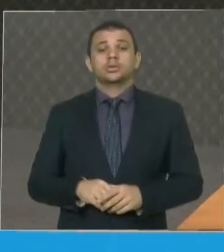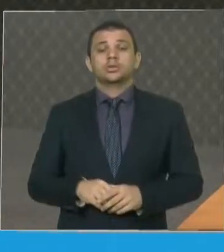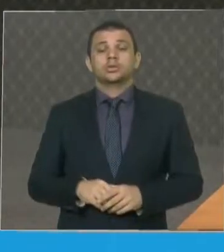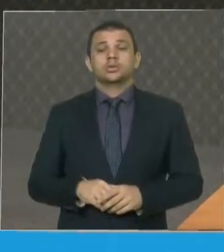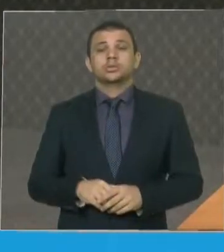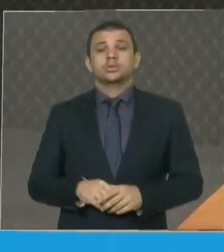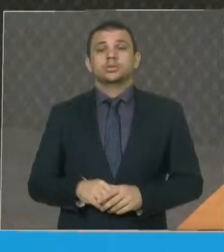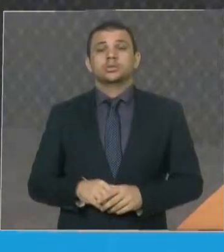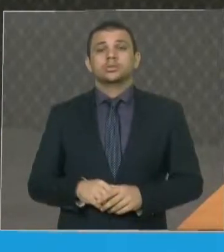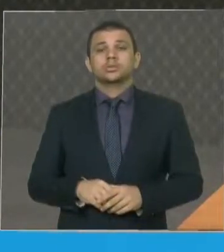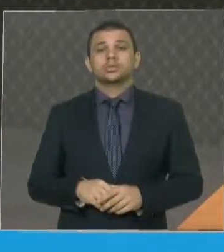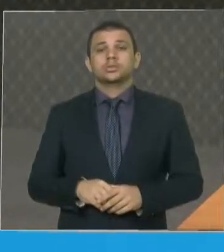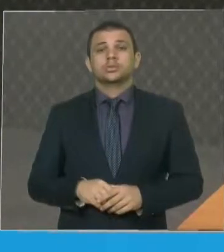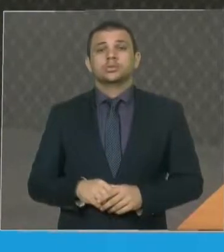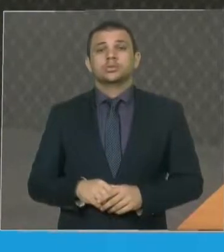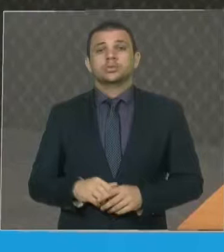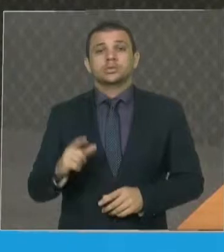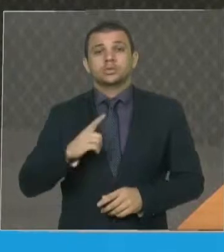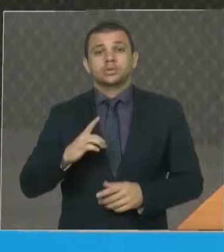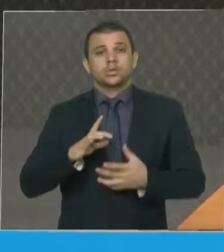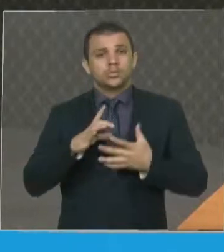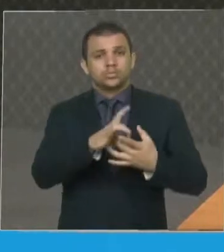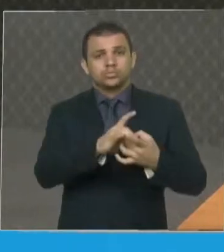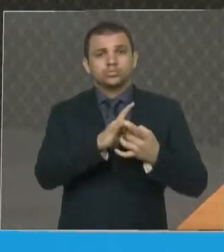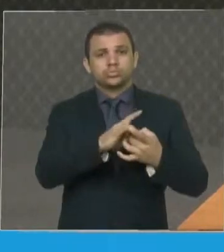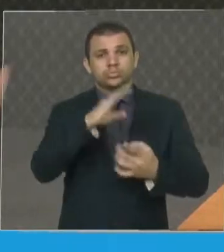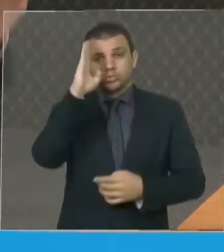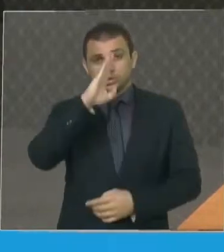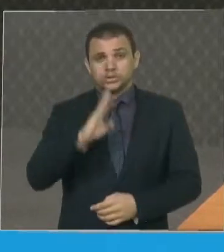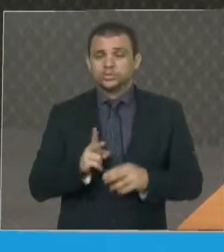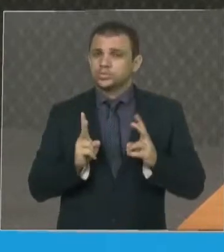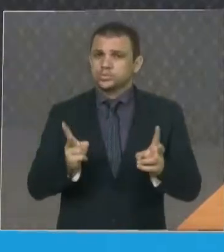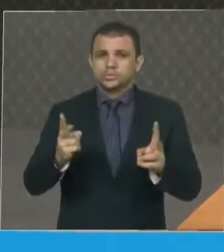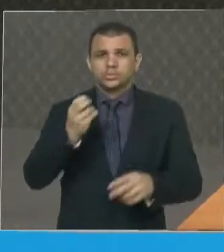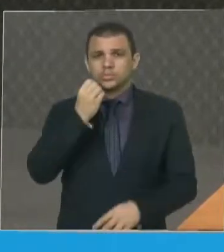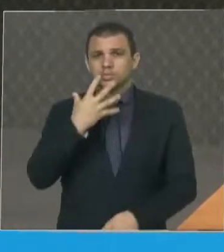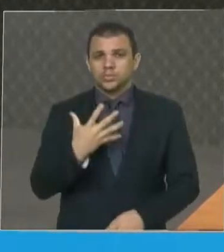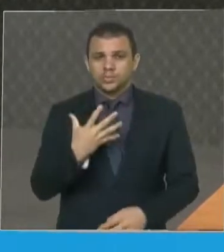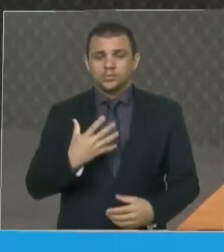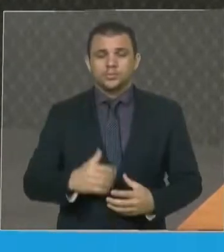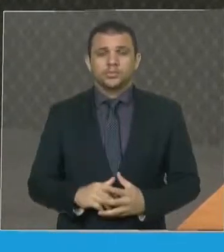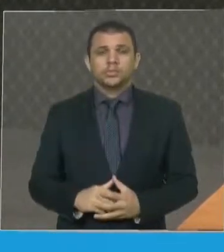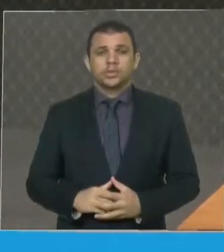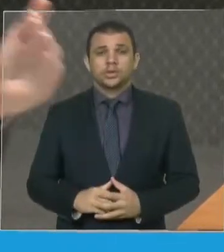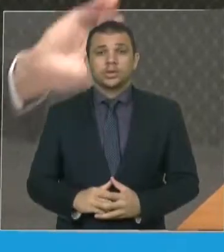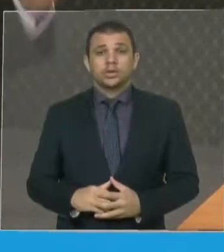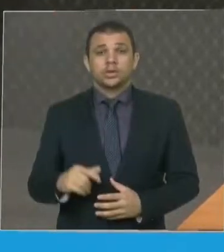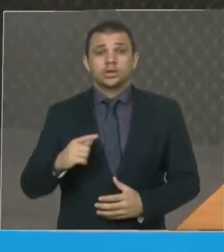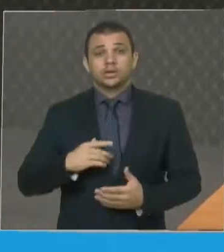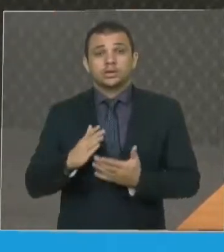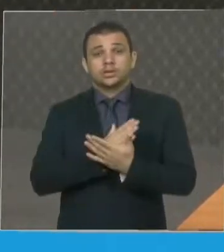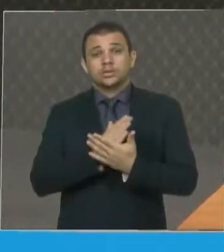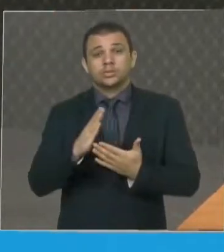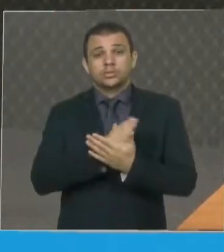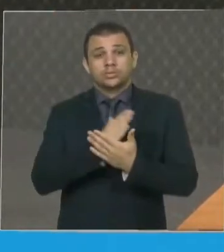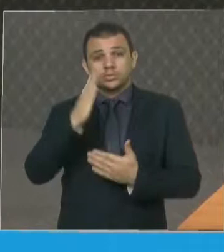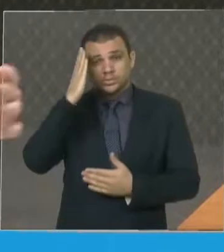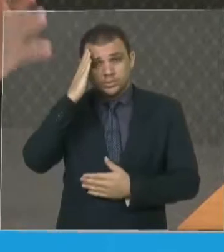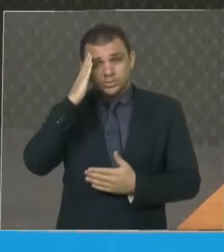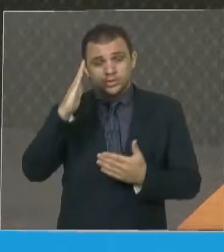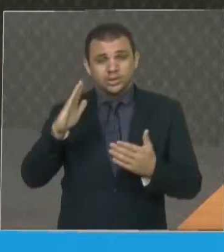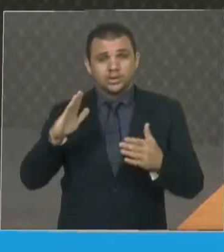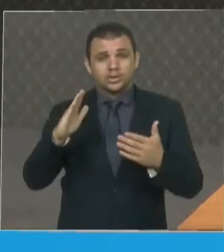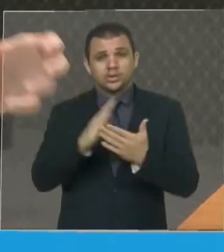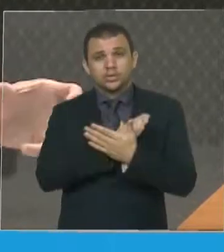E os laços com vocês sempre foram bons. Algumas temos. Algumas, como disse, ondas